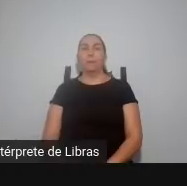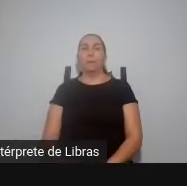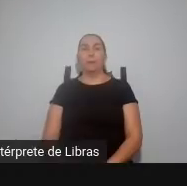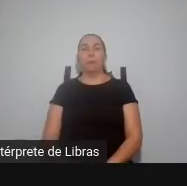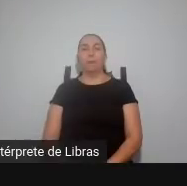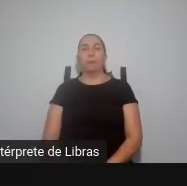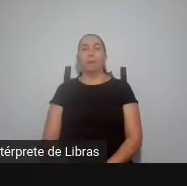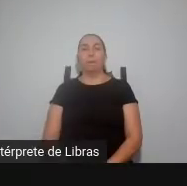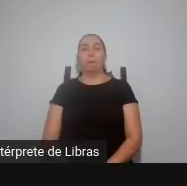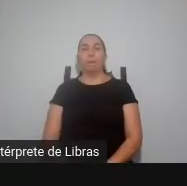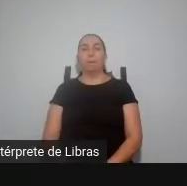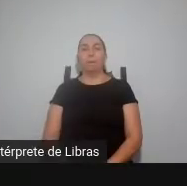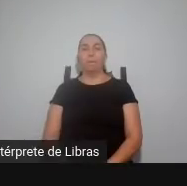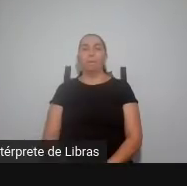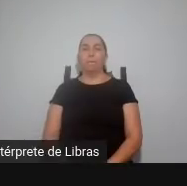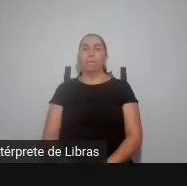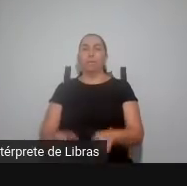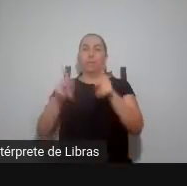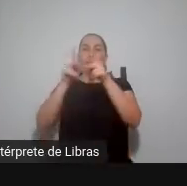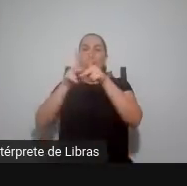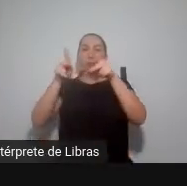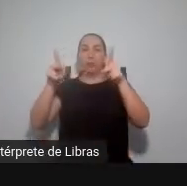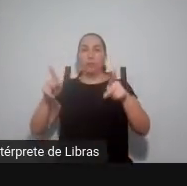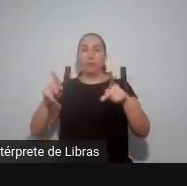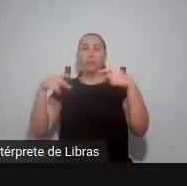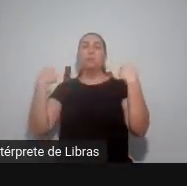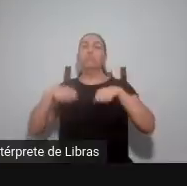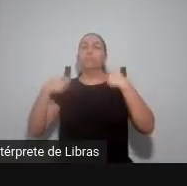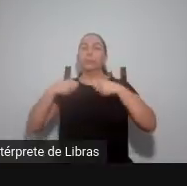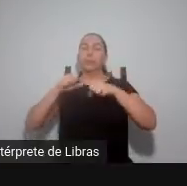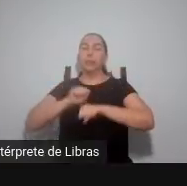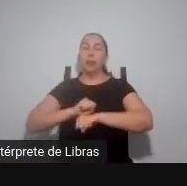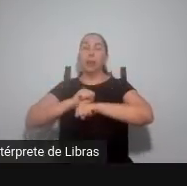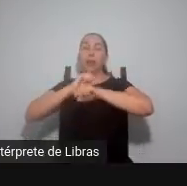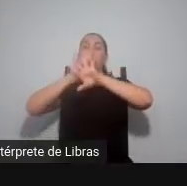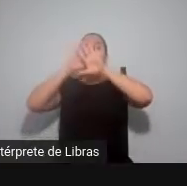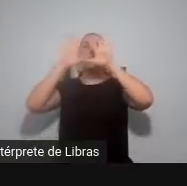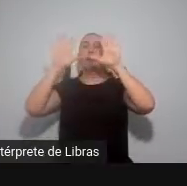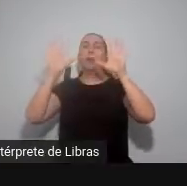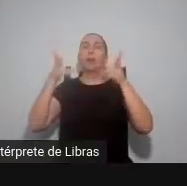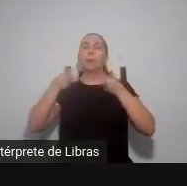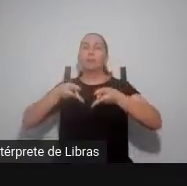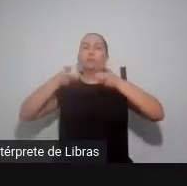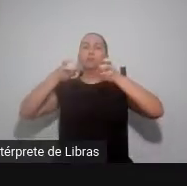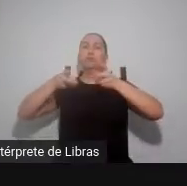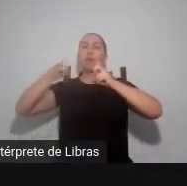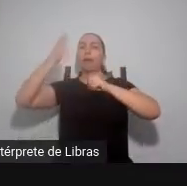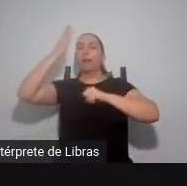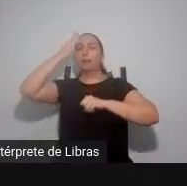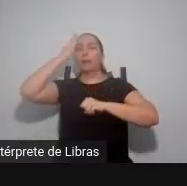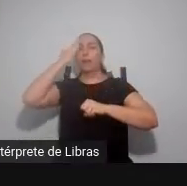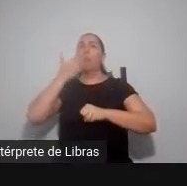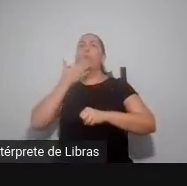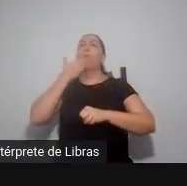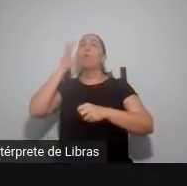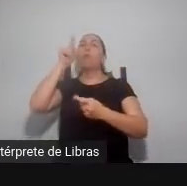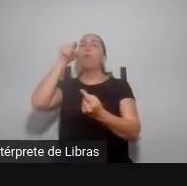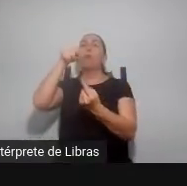Essa questão do professor ter clareza, né, de por que que ele está fazendo aquilo, dos objetivos de aprendizagem.